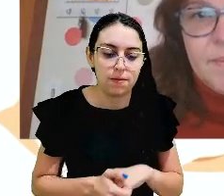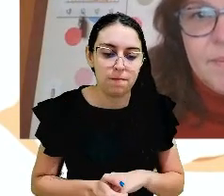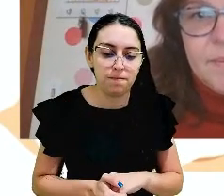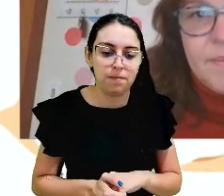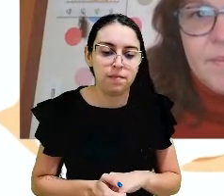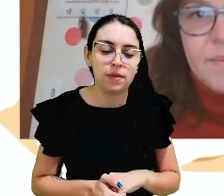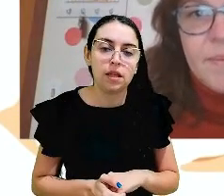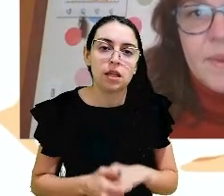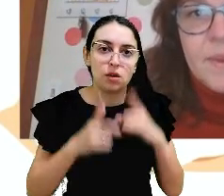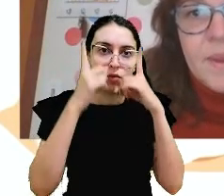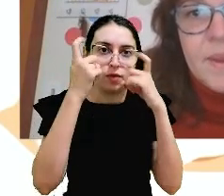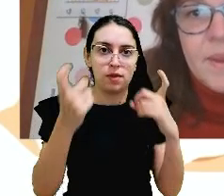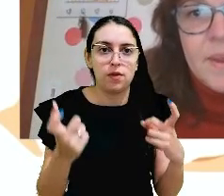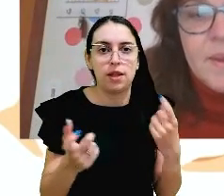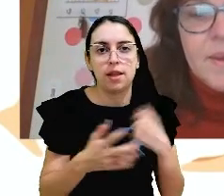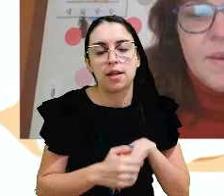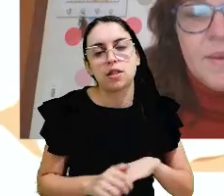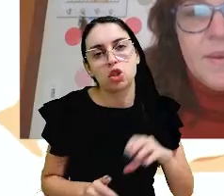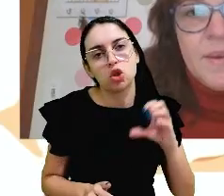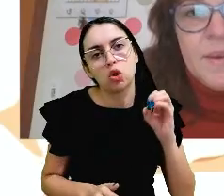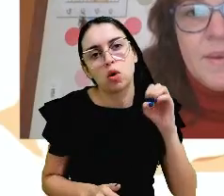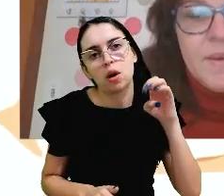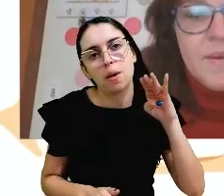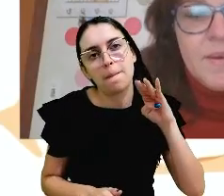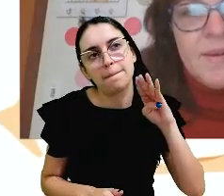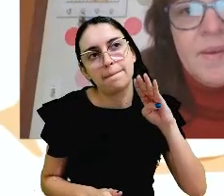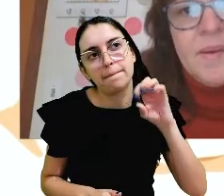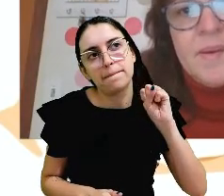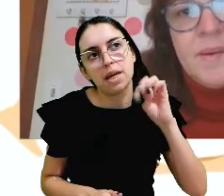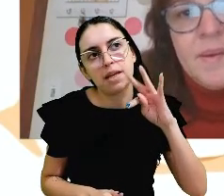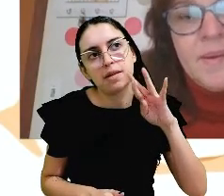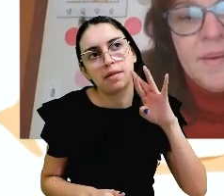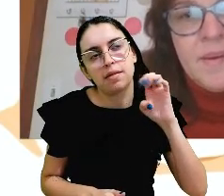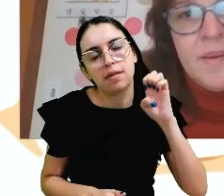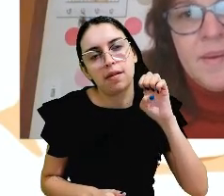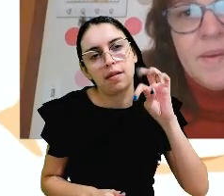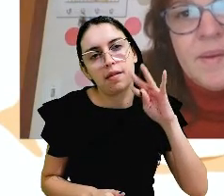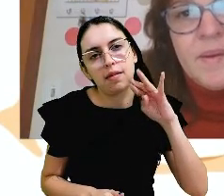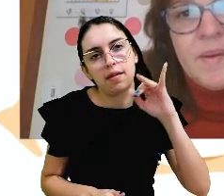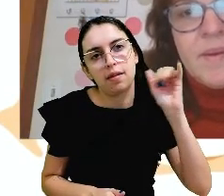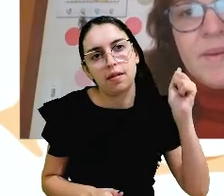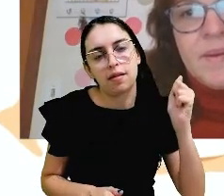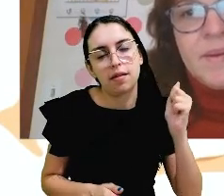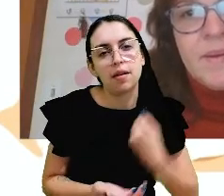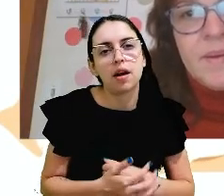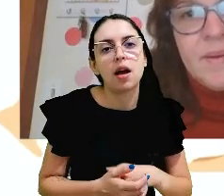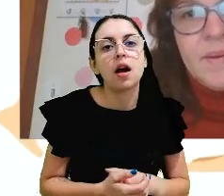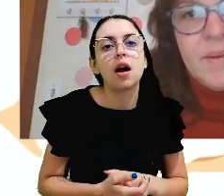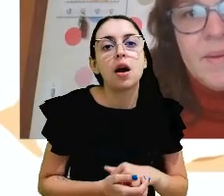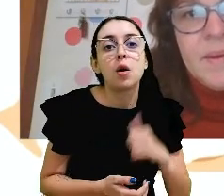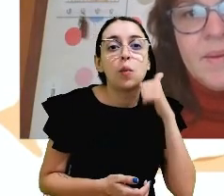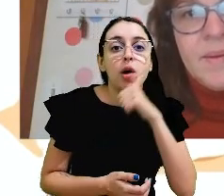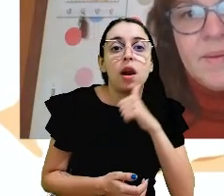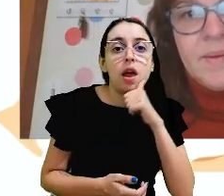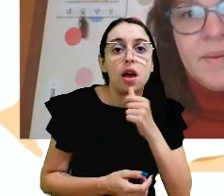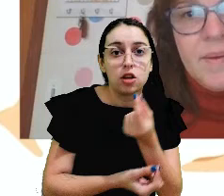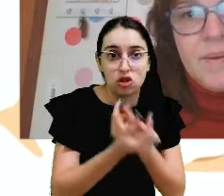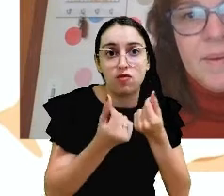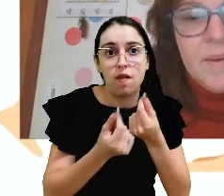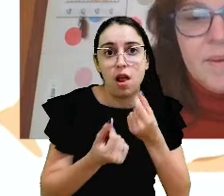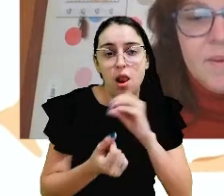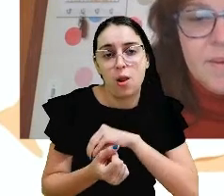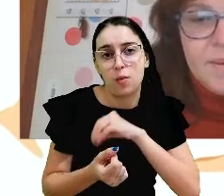da violência obstétrica com relação a mulheres de classe média, né? E a questão da mortalidade é uma questão